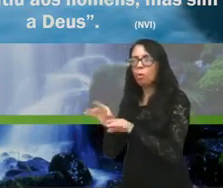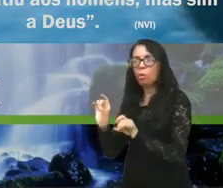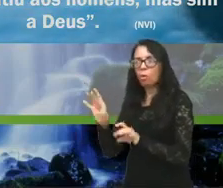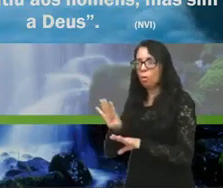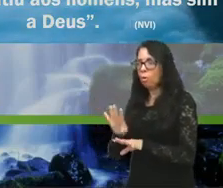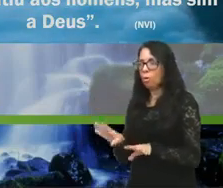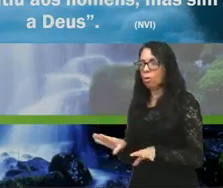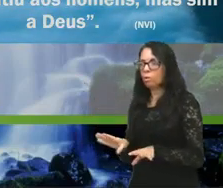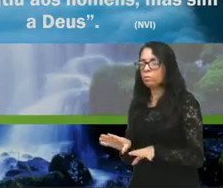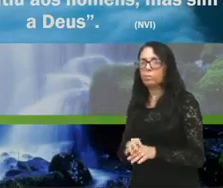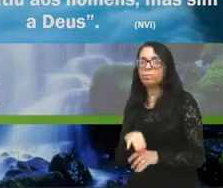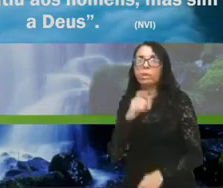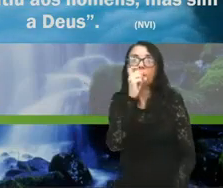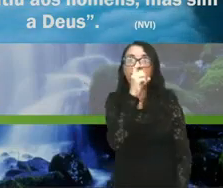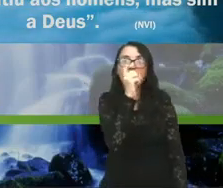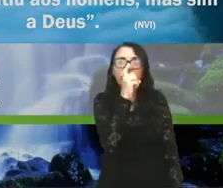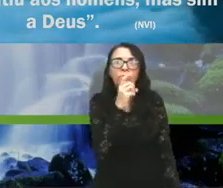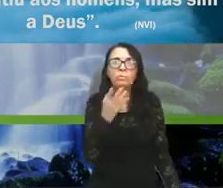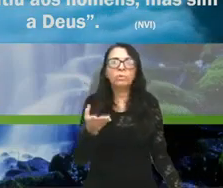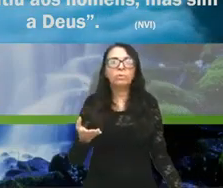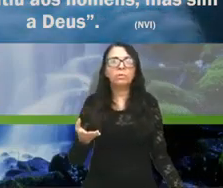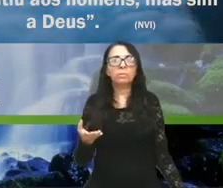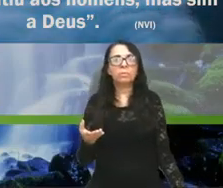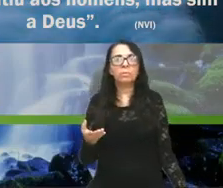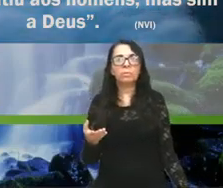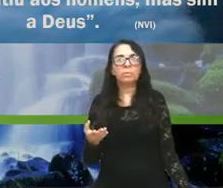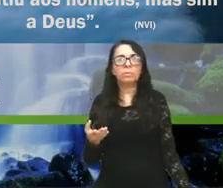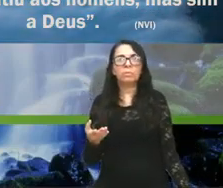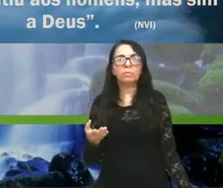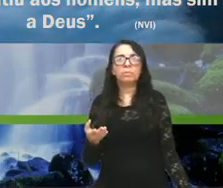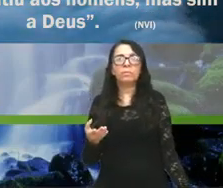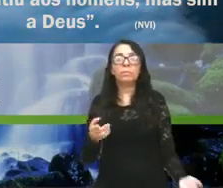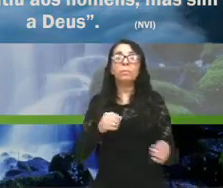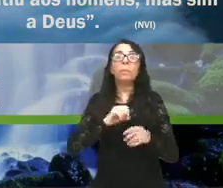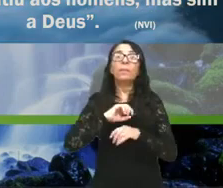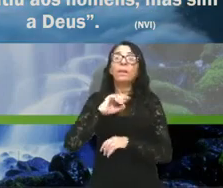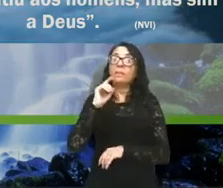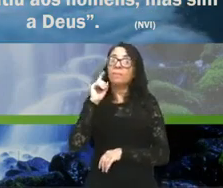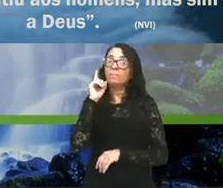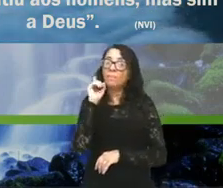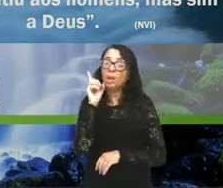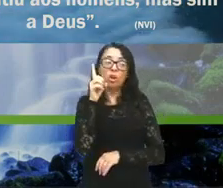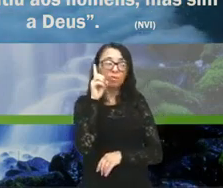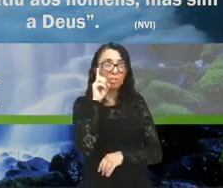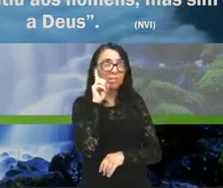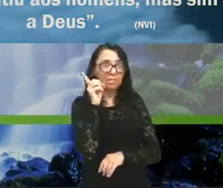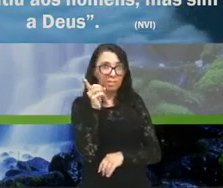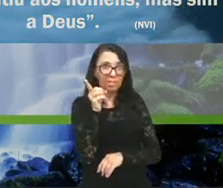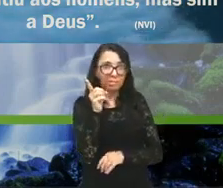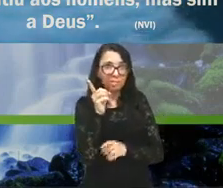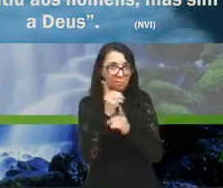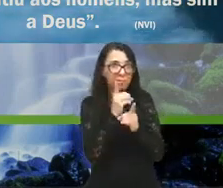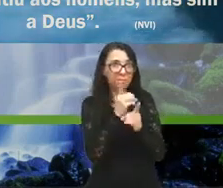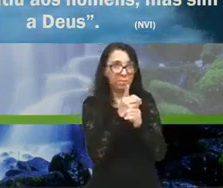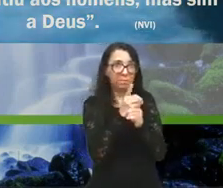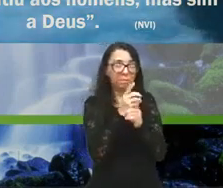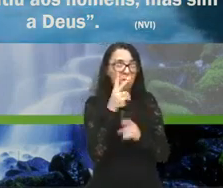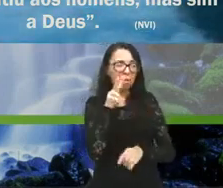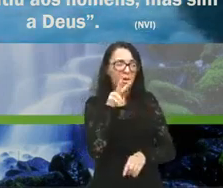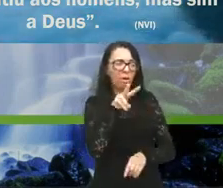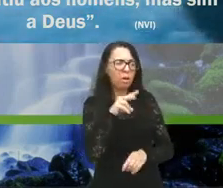levou a pensar em fazer tal coisa? Você não mentiu aos homens, mas sim a